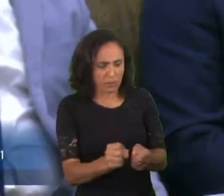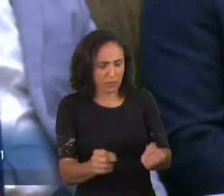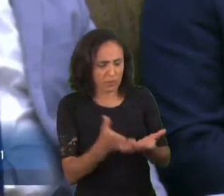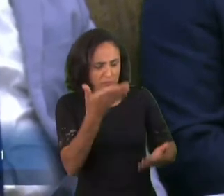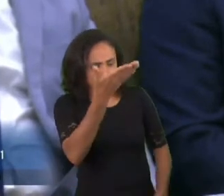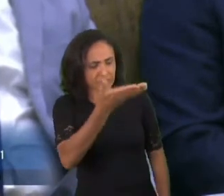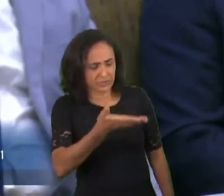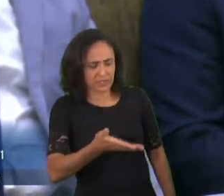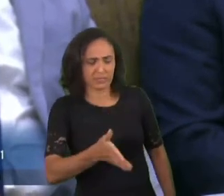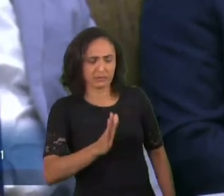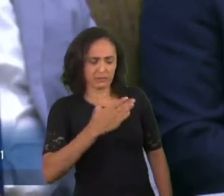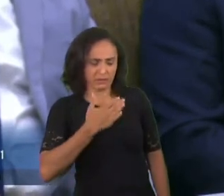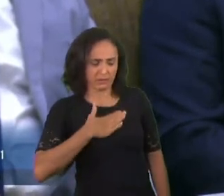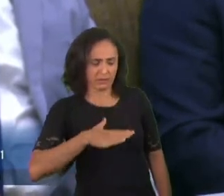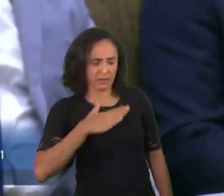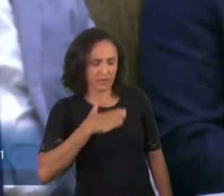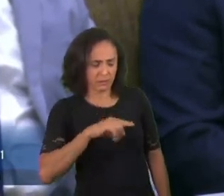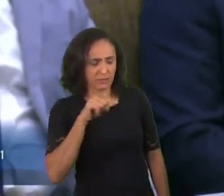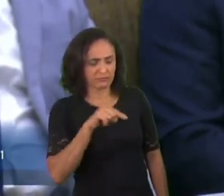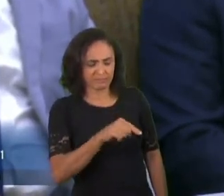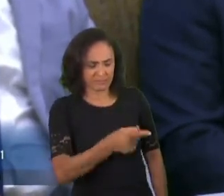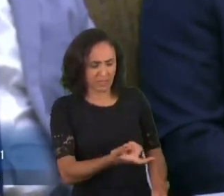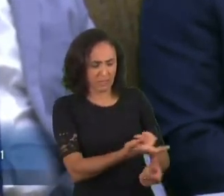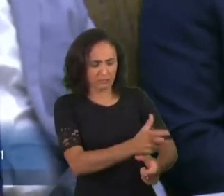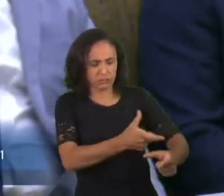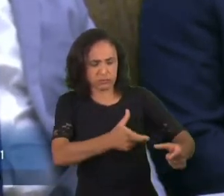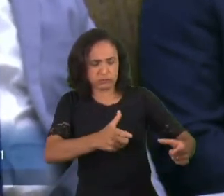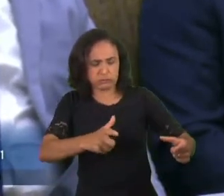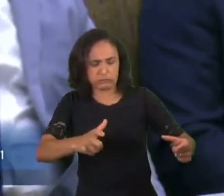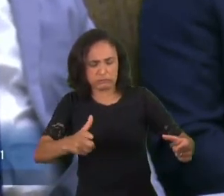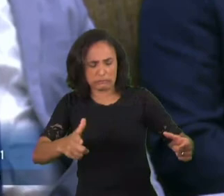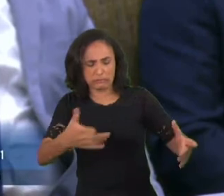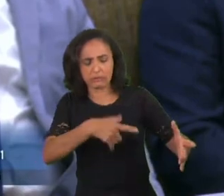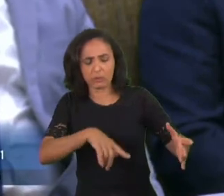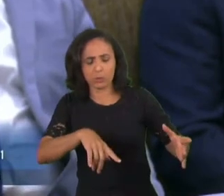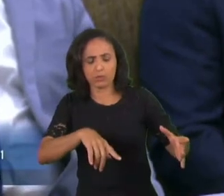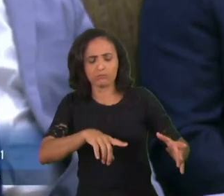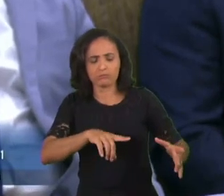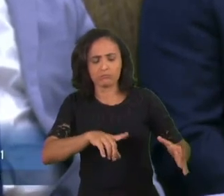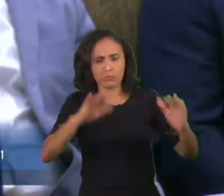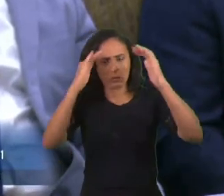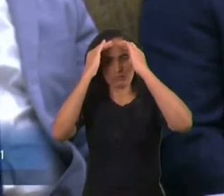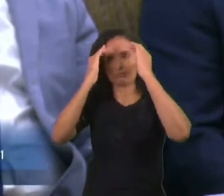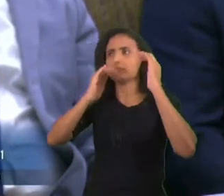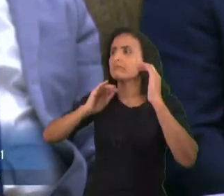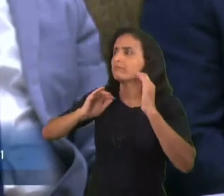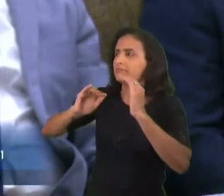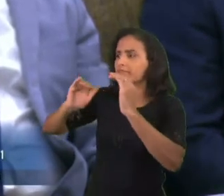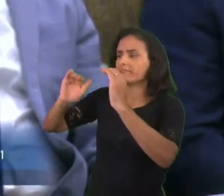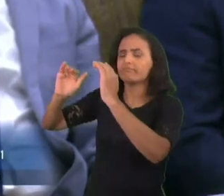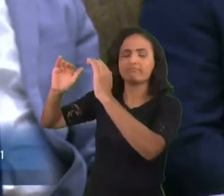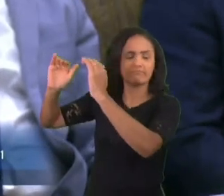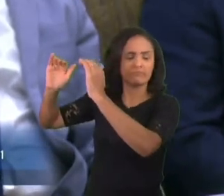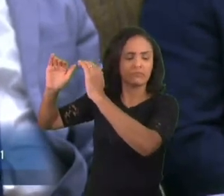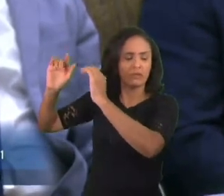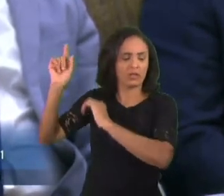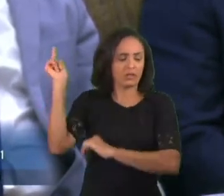Gideão, espere. Aí tem muita gente. Faça o que lhe ordeno, pois vou